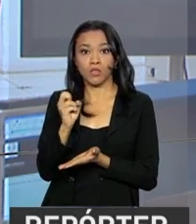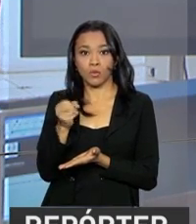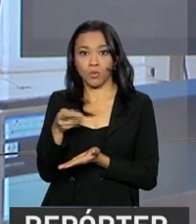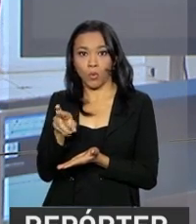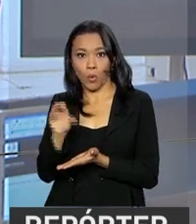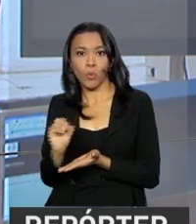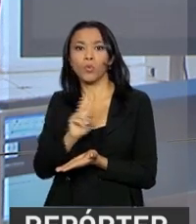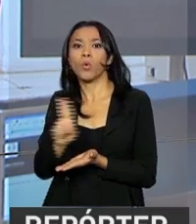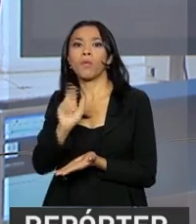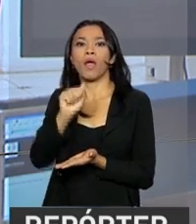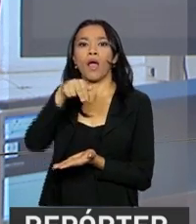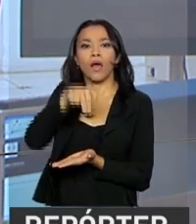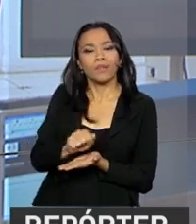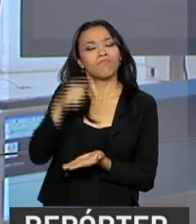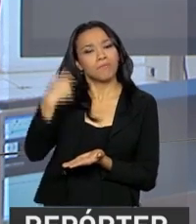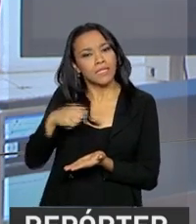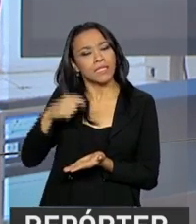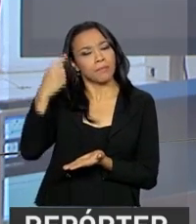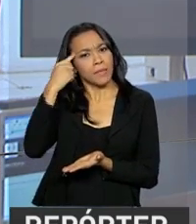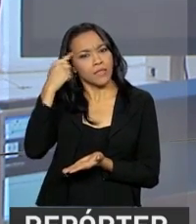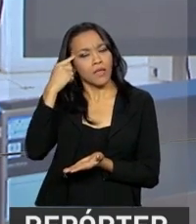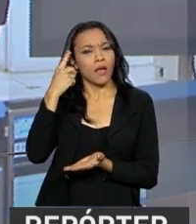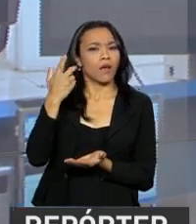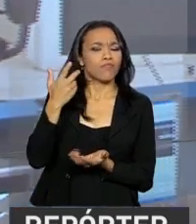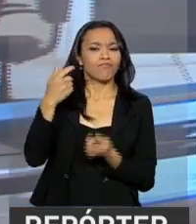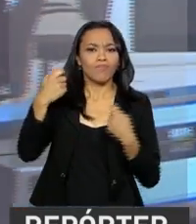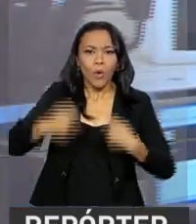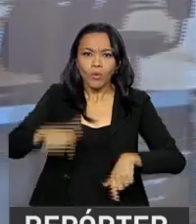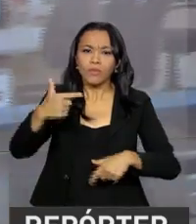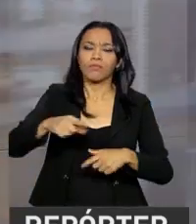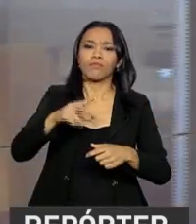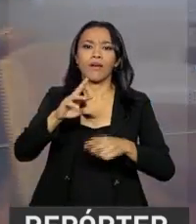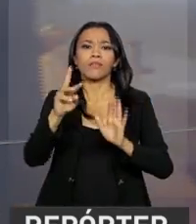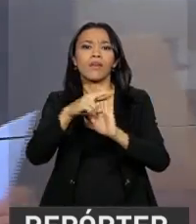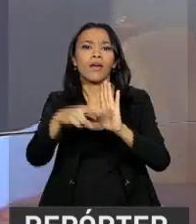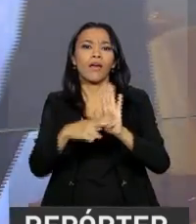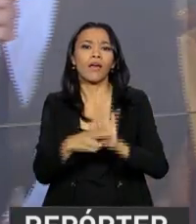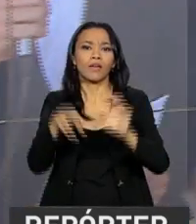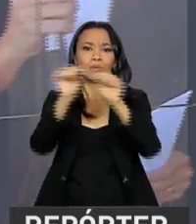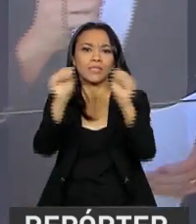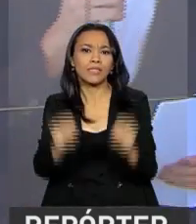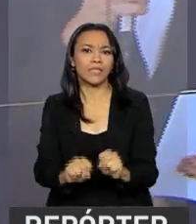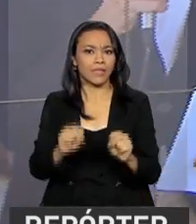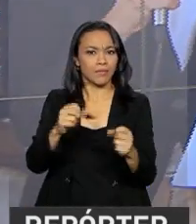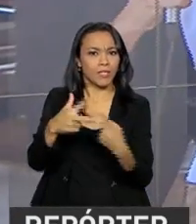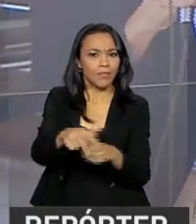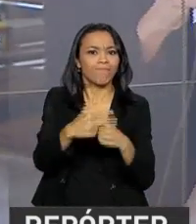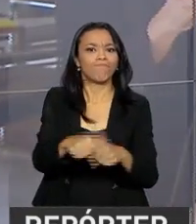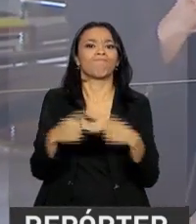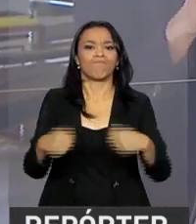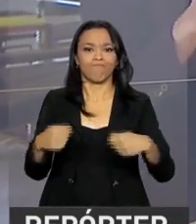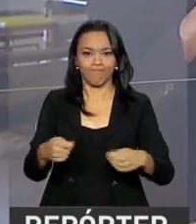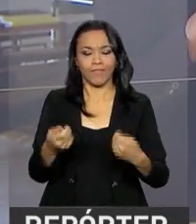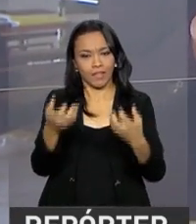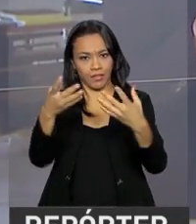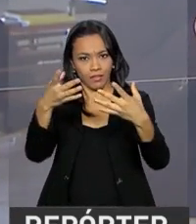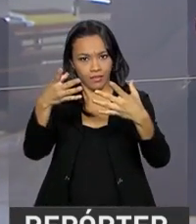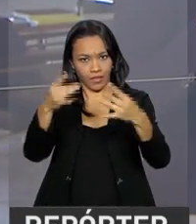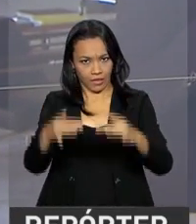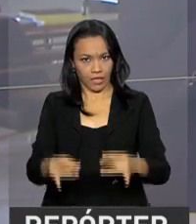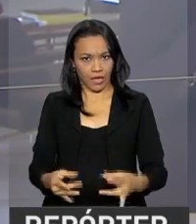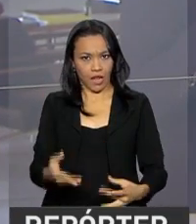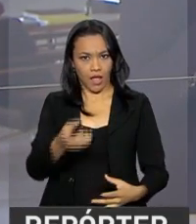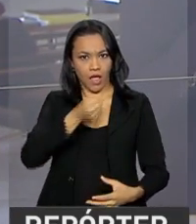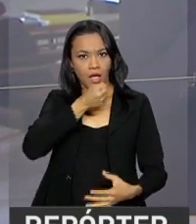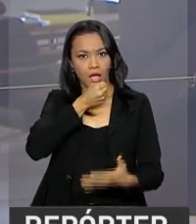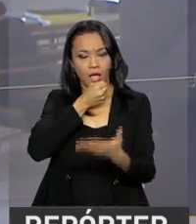preciso repensar as regras do sistema Vamos então conversar com a repórter Paula Dior que tem as informações sobre essas esse assunto pra